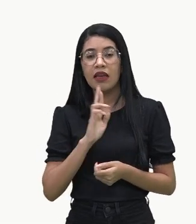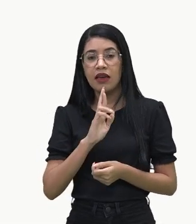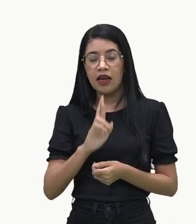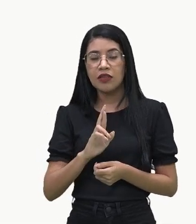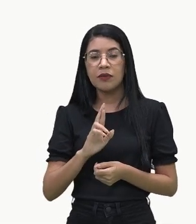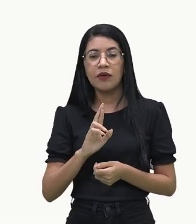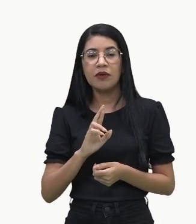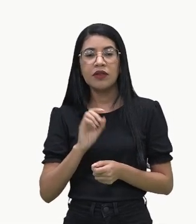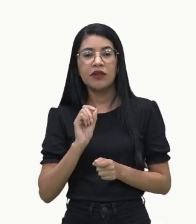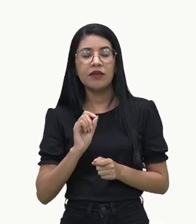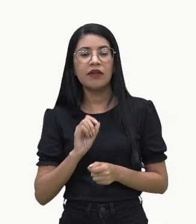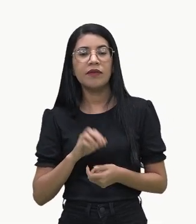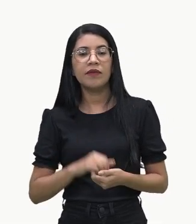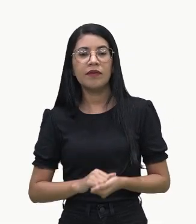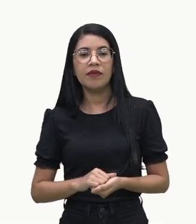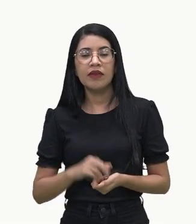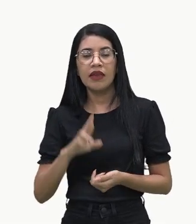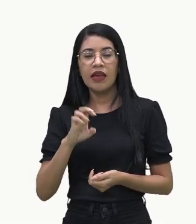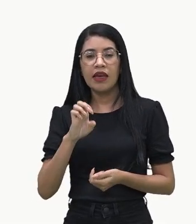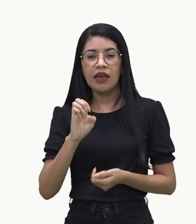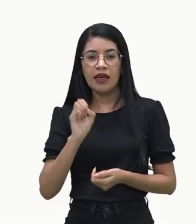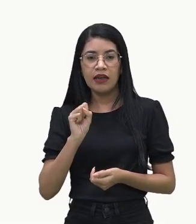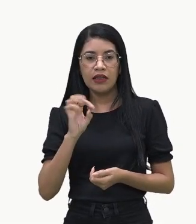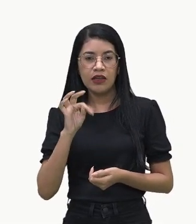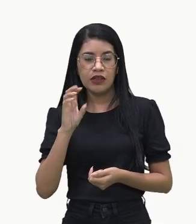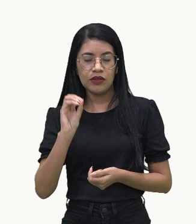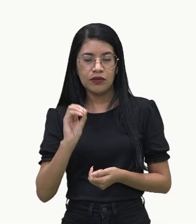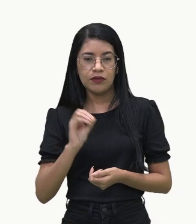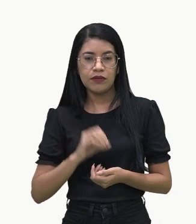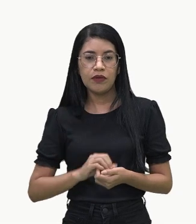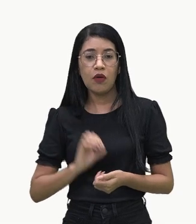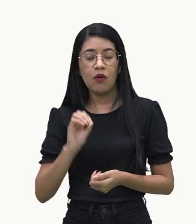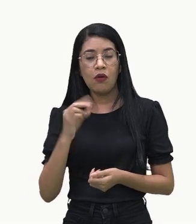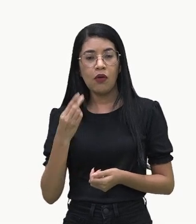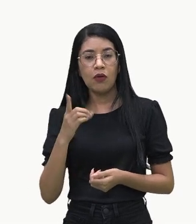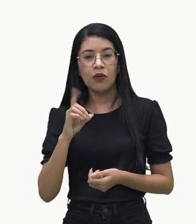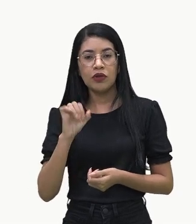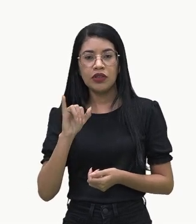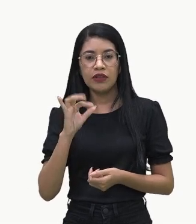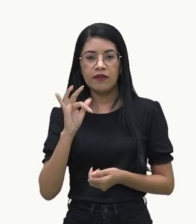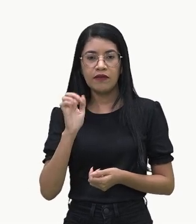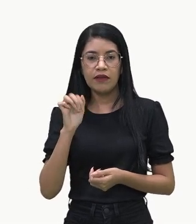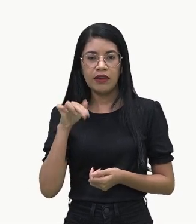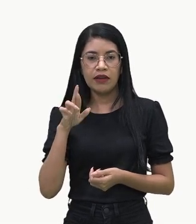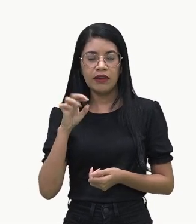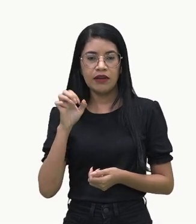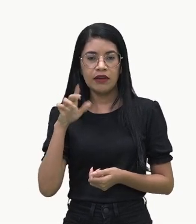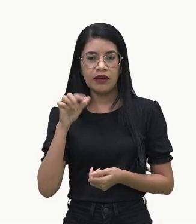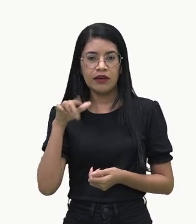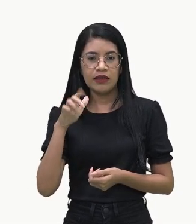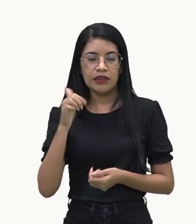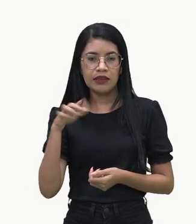é chamado de resto ou diferença.